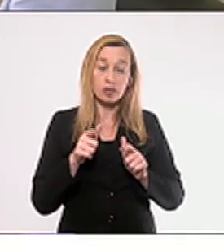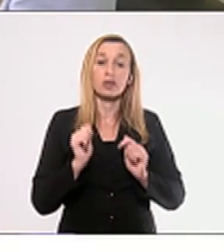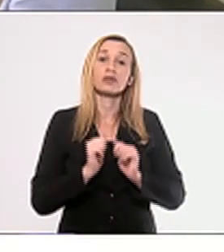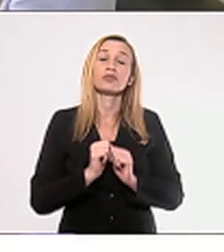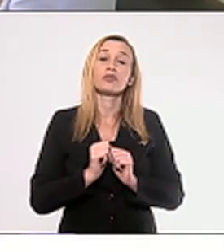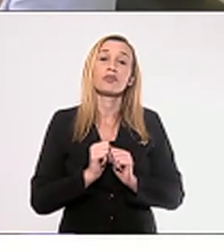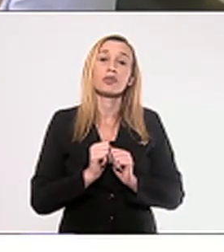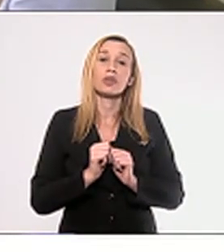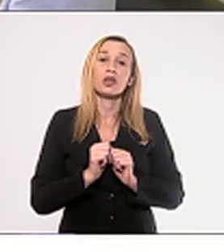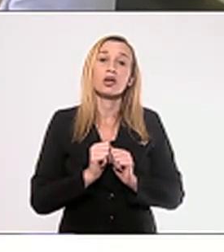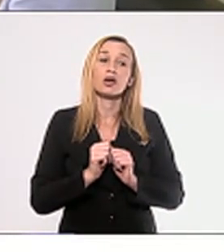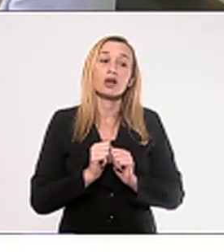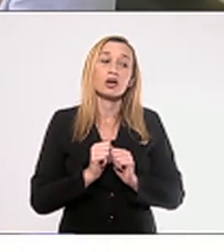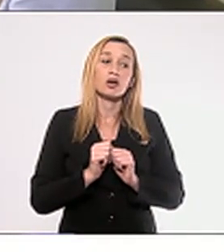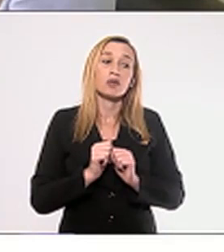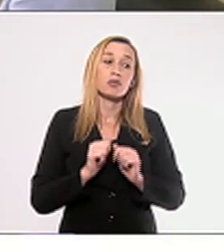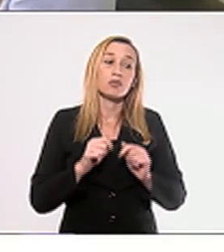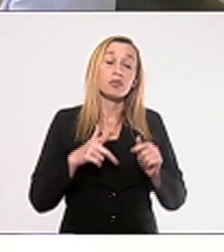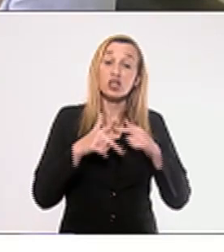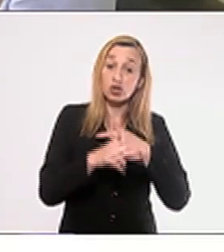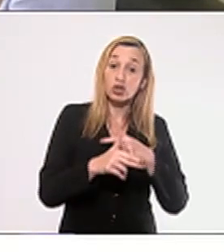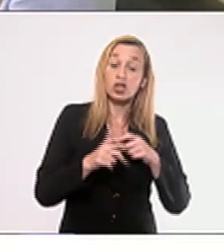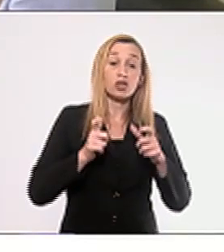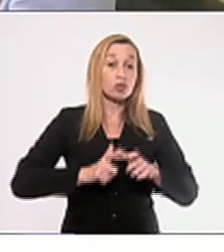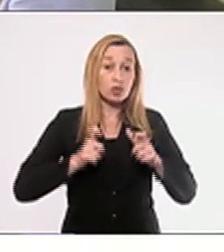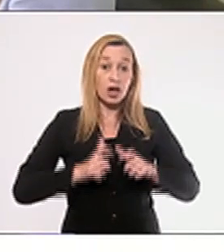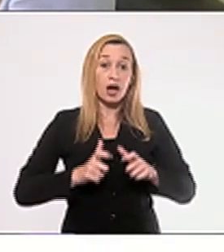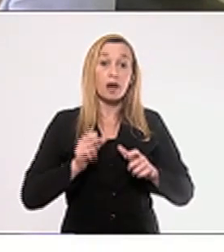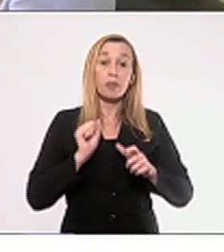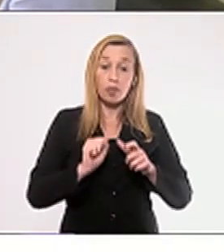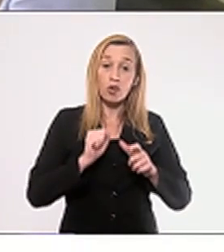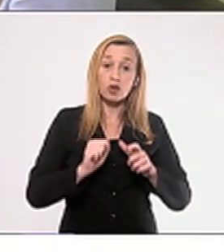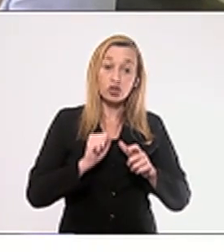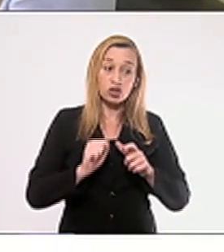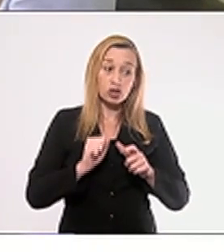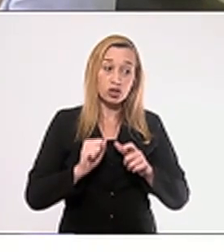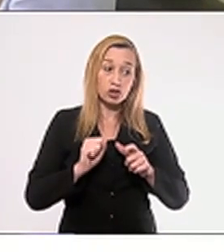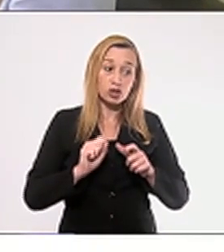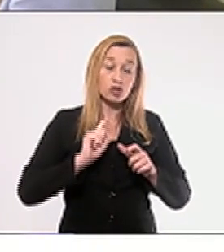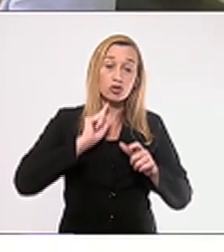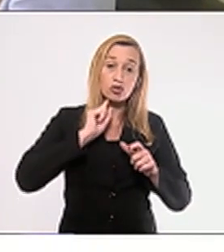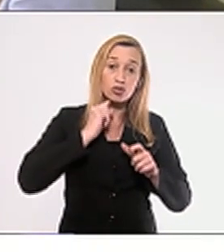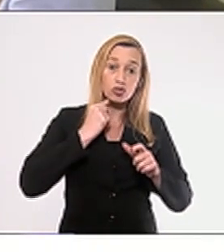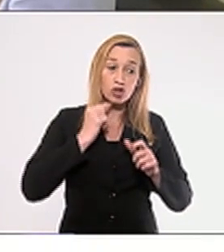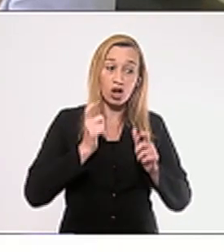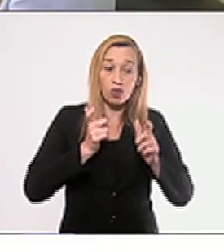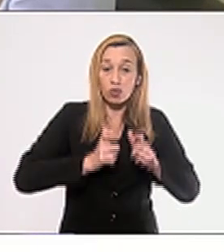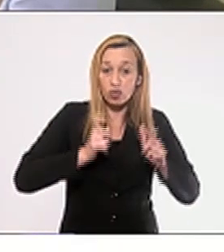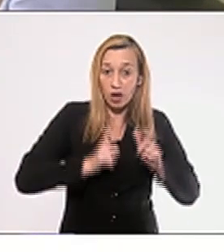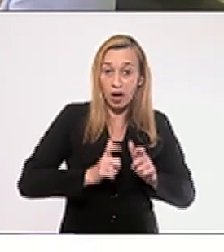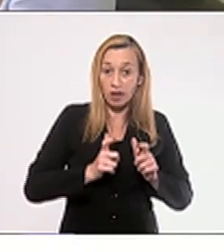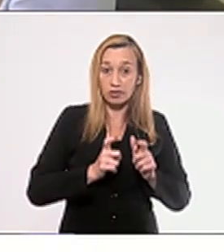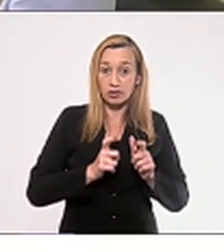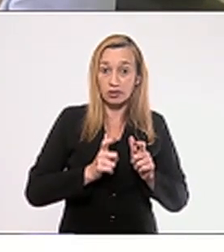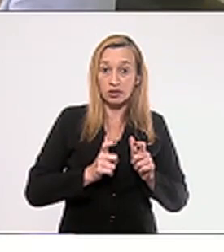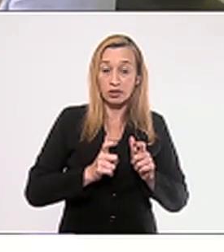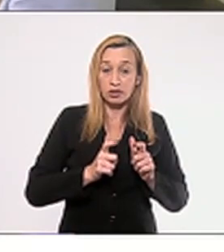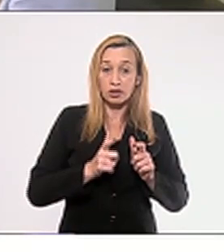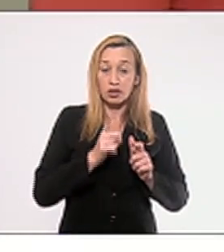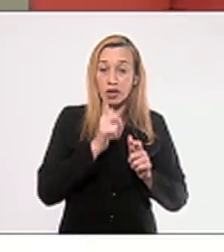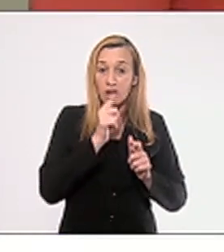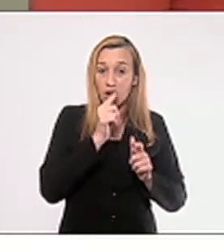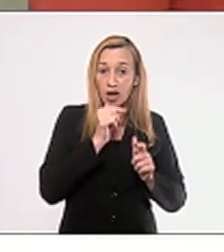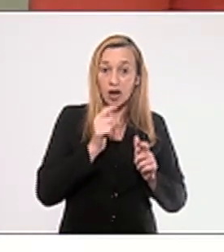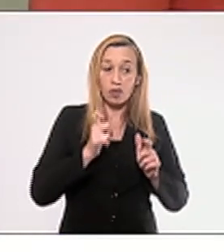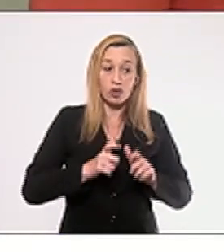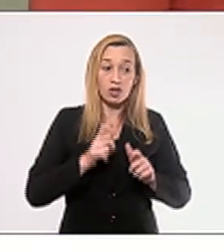de contaminação da rede. Por isso que a SEDAI não autoriza a instalação de microventosas, que são os eliminadores de ar,